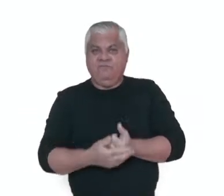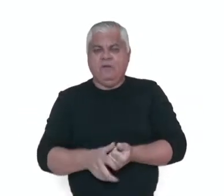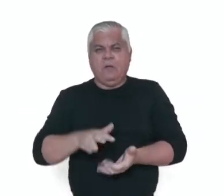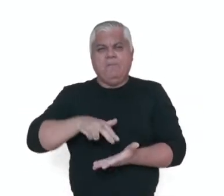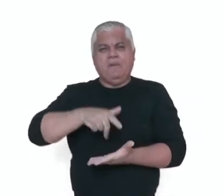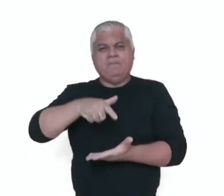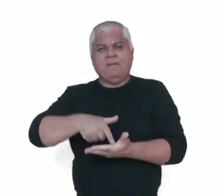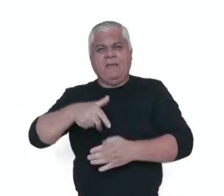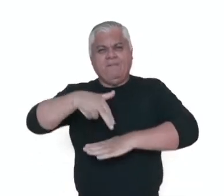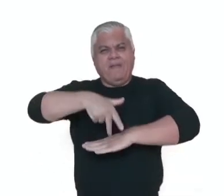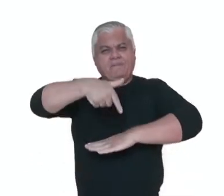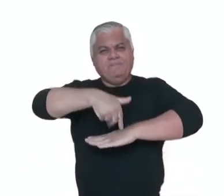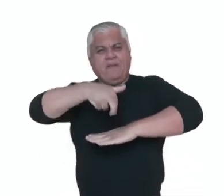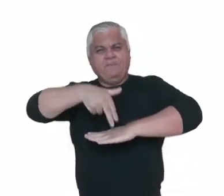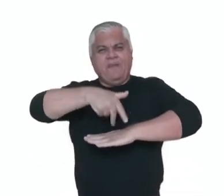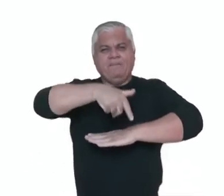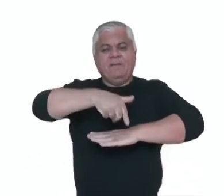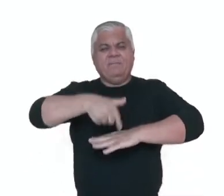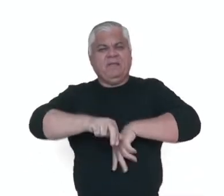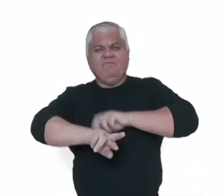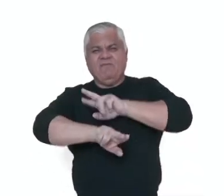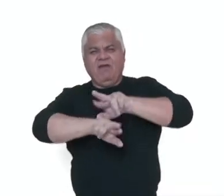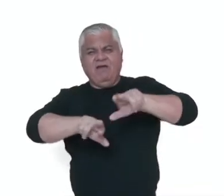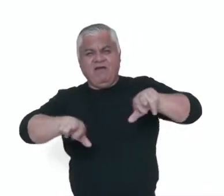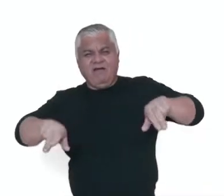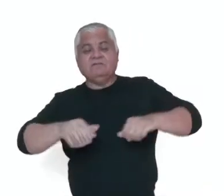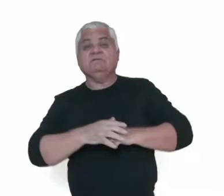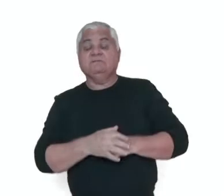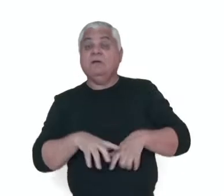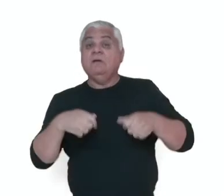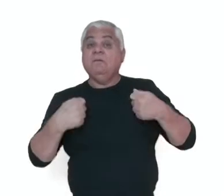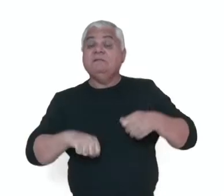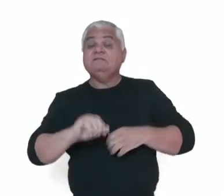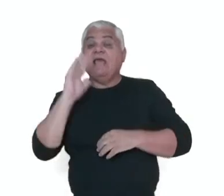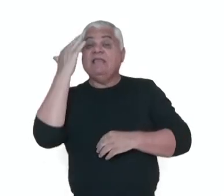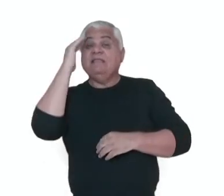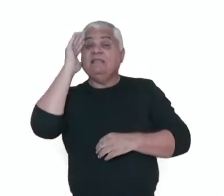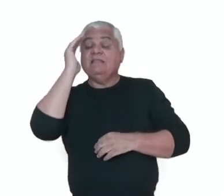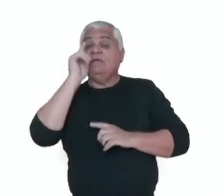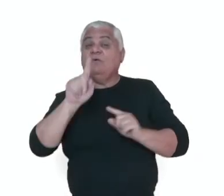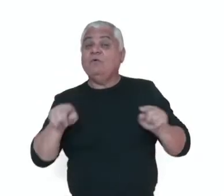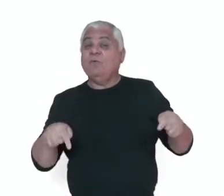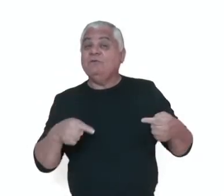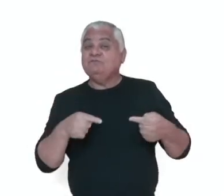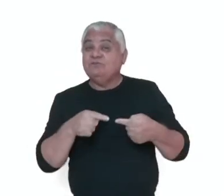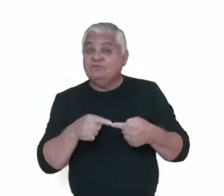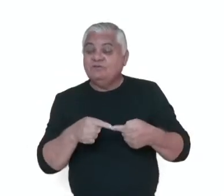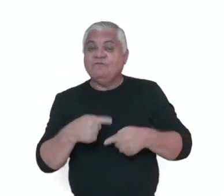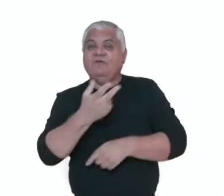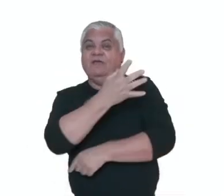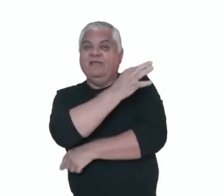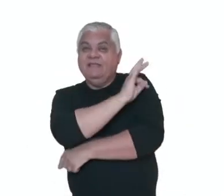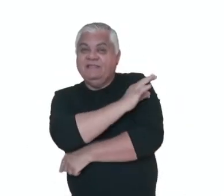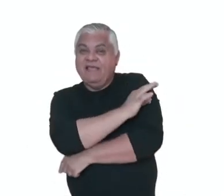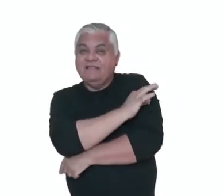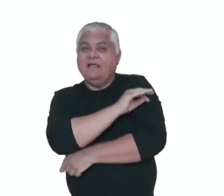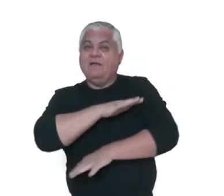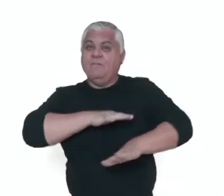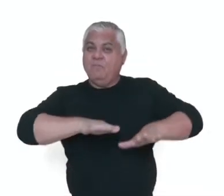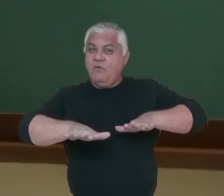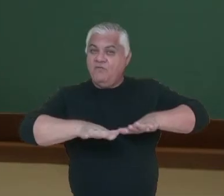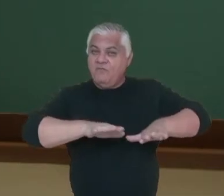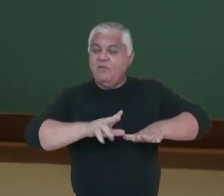entre outros, que compreendam as características principais, objetivos, técnicas de movimentos próprios da